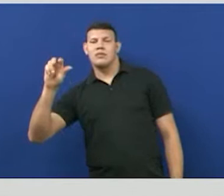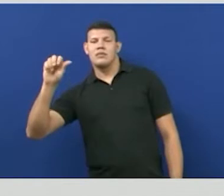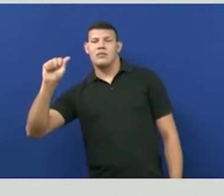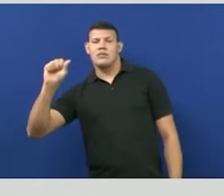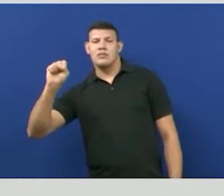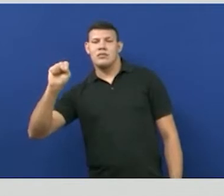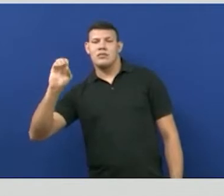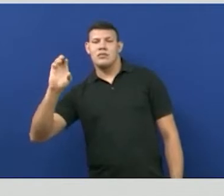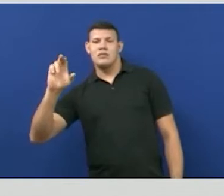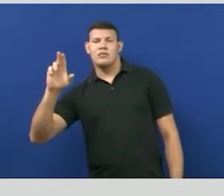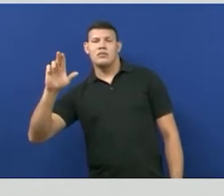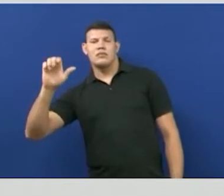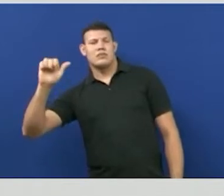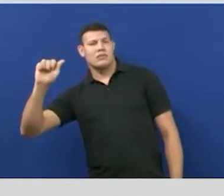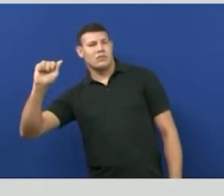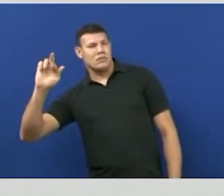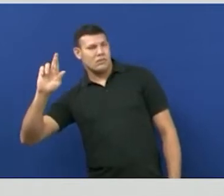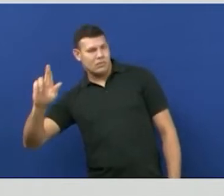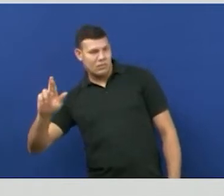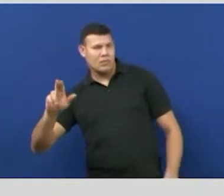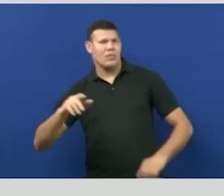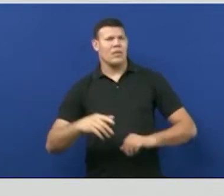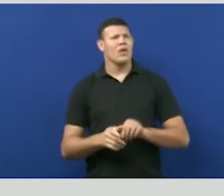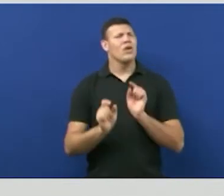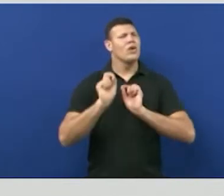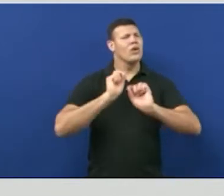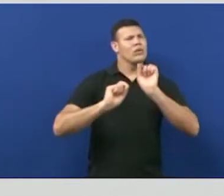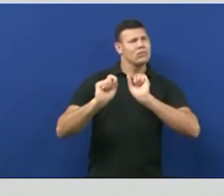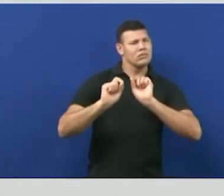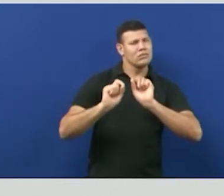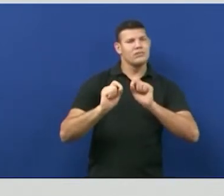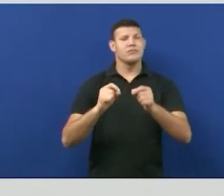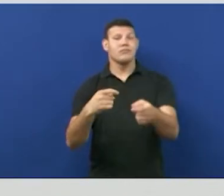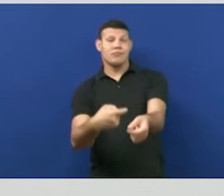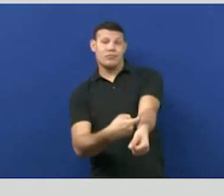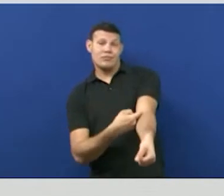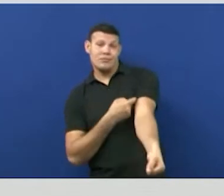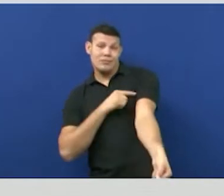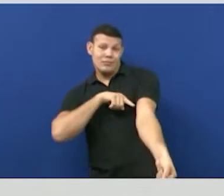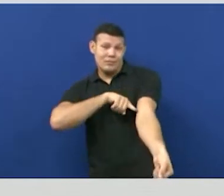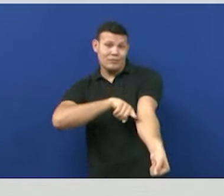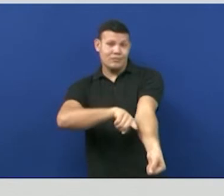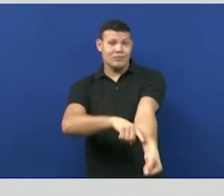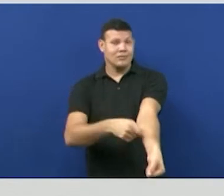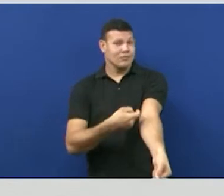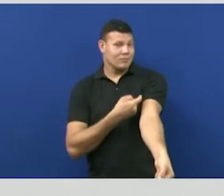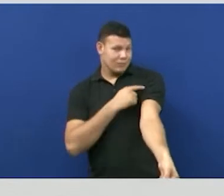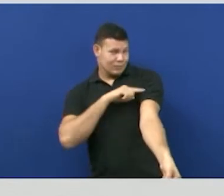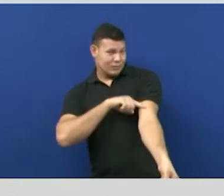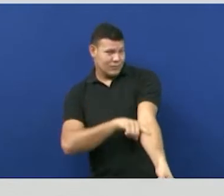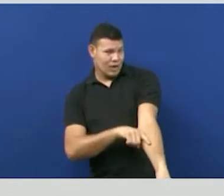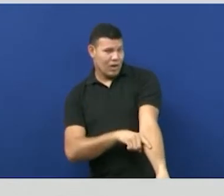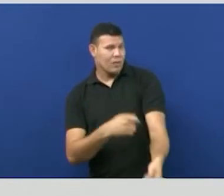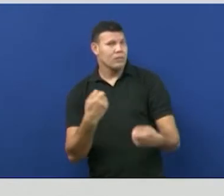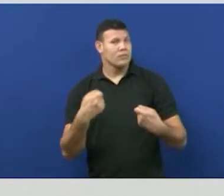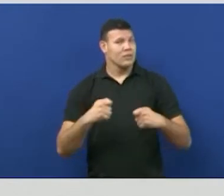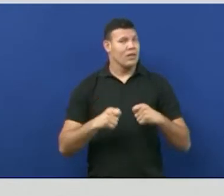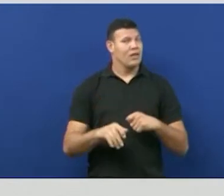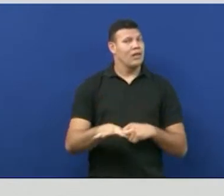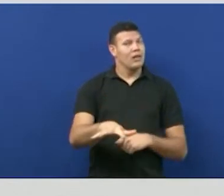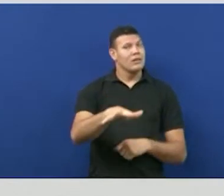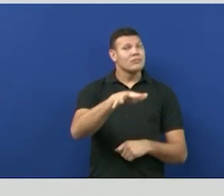ele age diretamente junto lá com o nosso sistema respiratório. Por quê? Nós